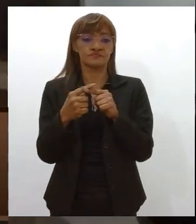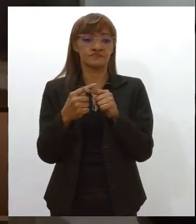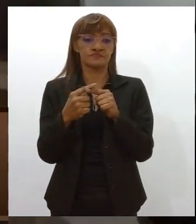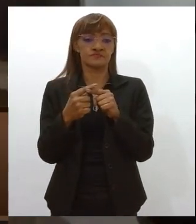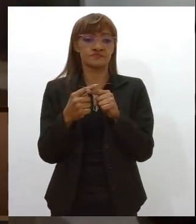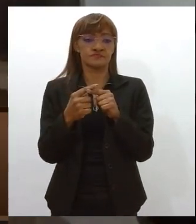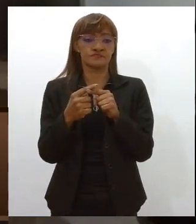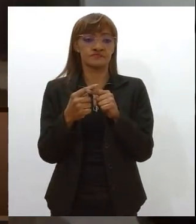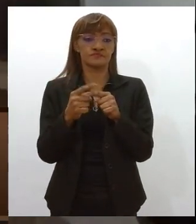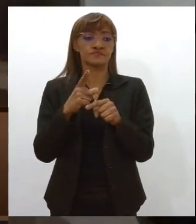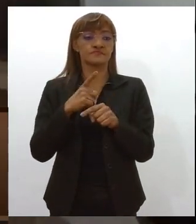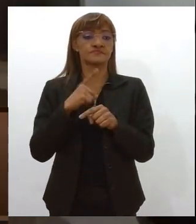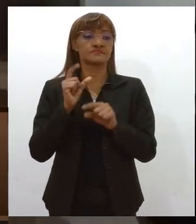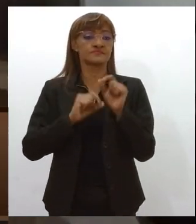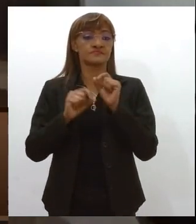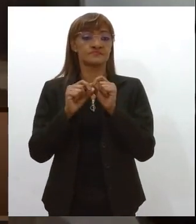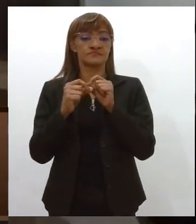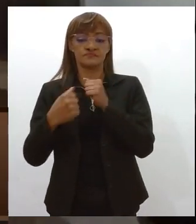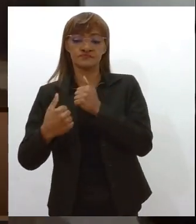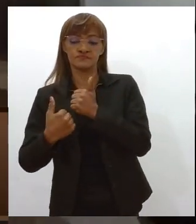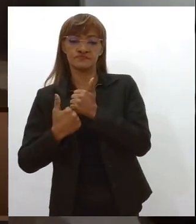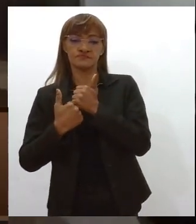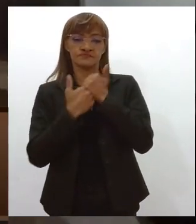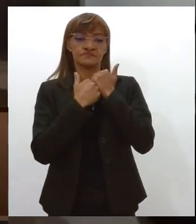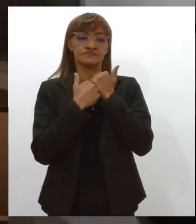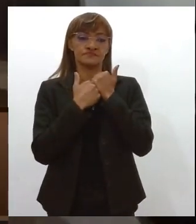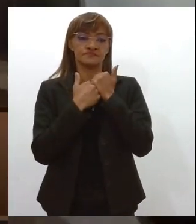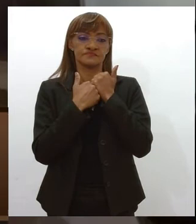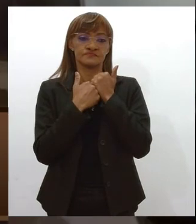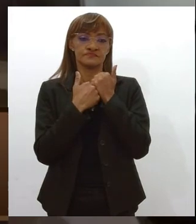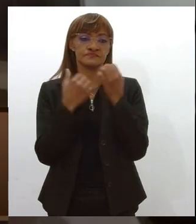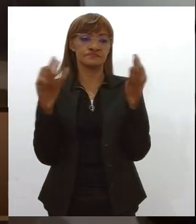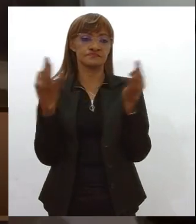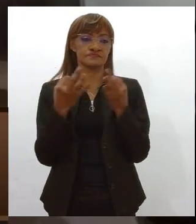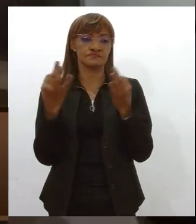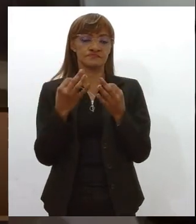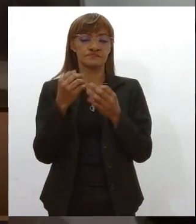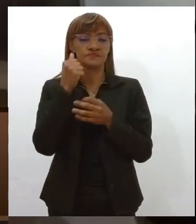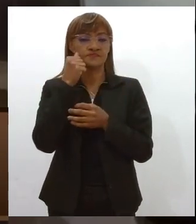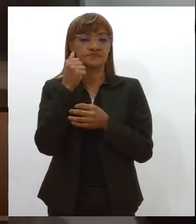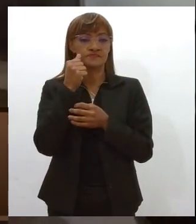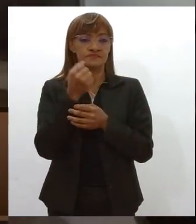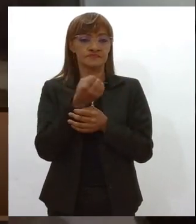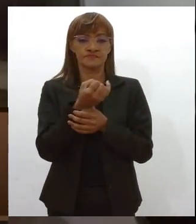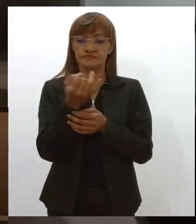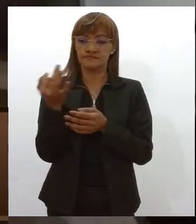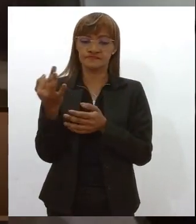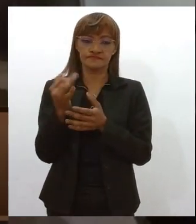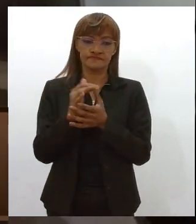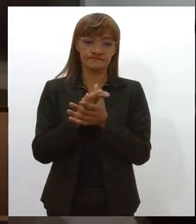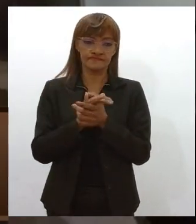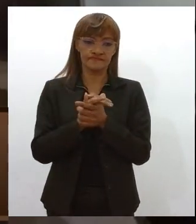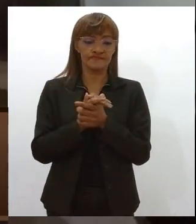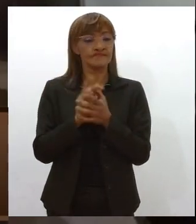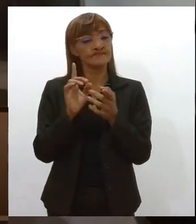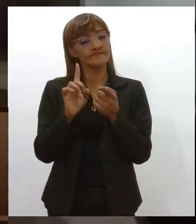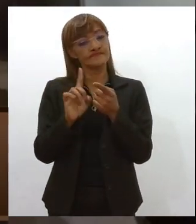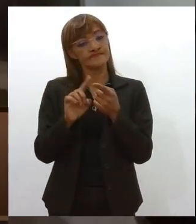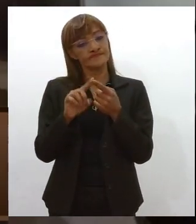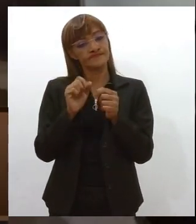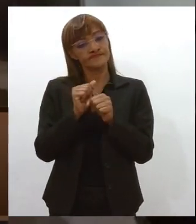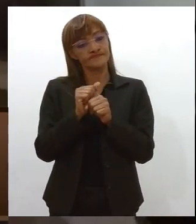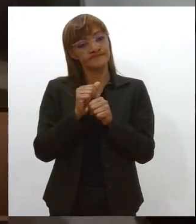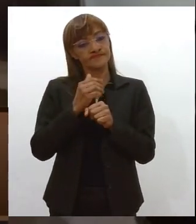Eu tenho uma rede de apoio incrível, formada por mulheres. E ainda tive uma grande coisa para mim, que foi meu